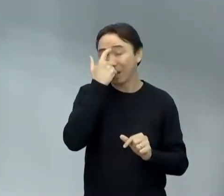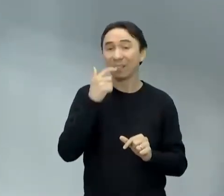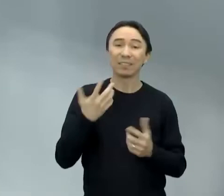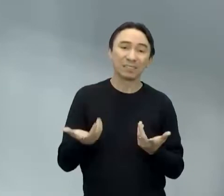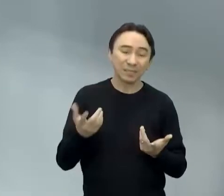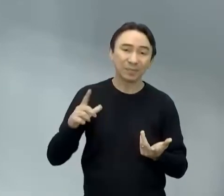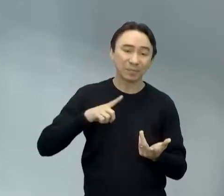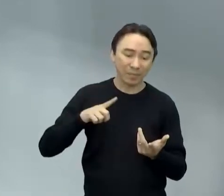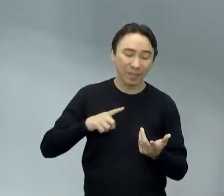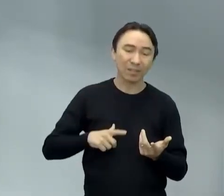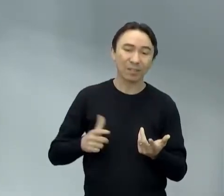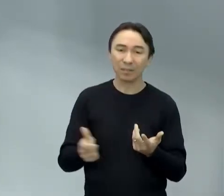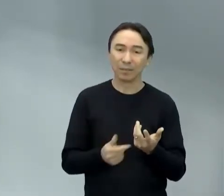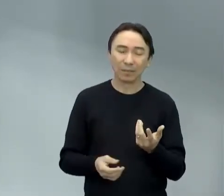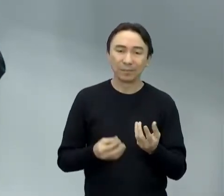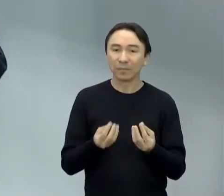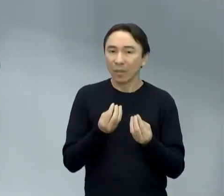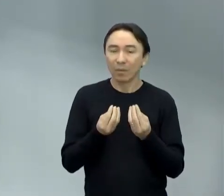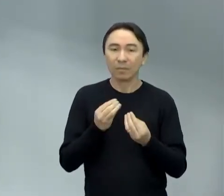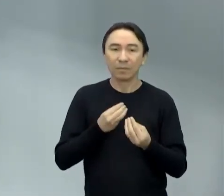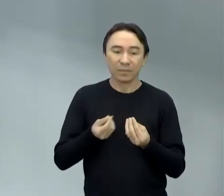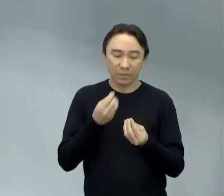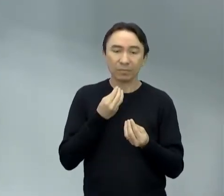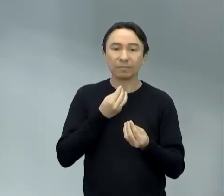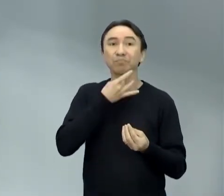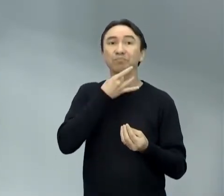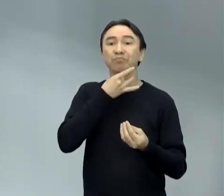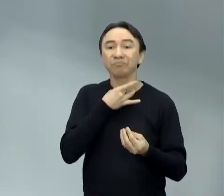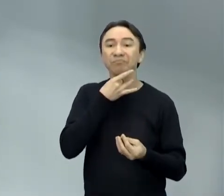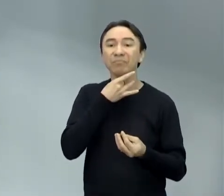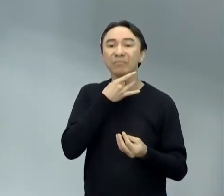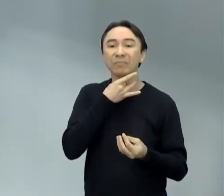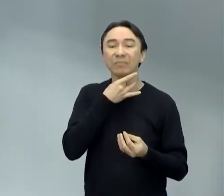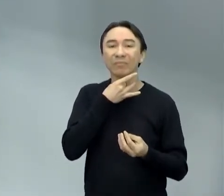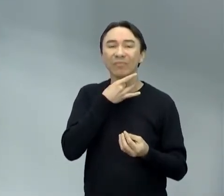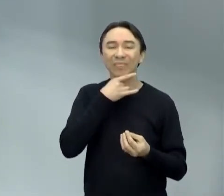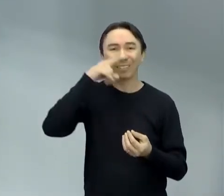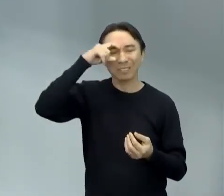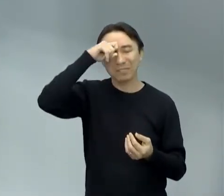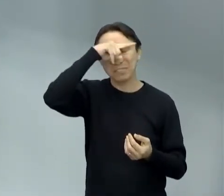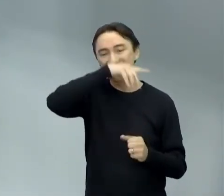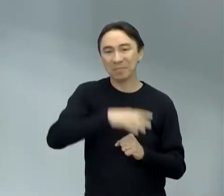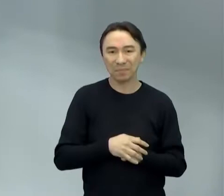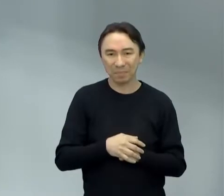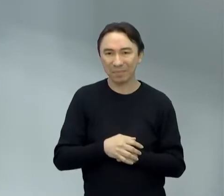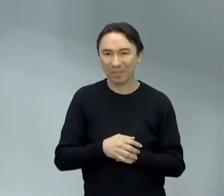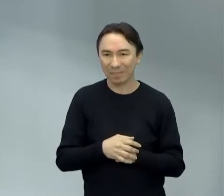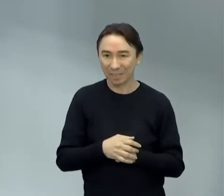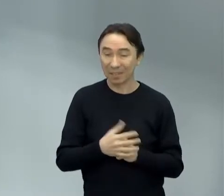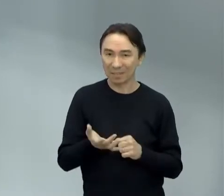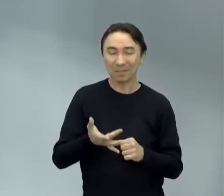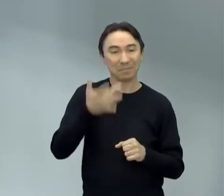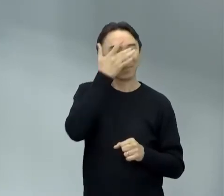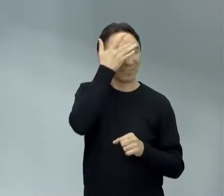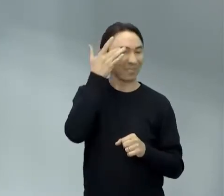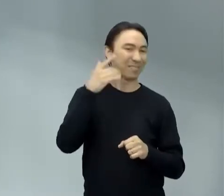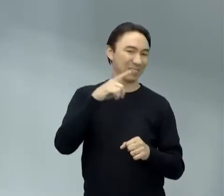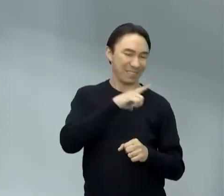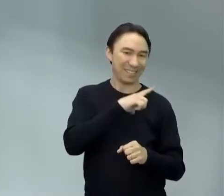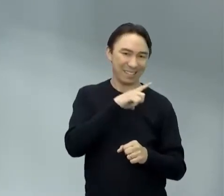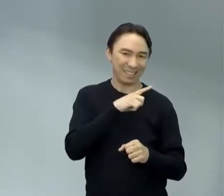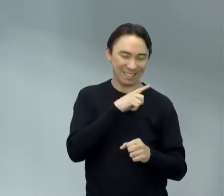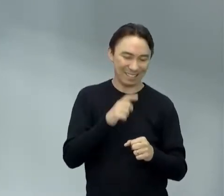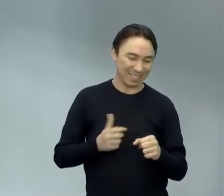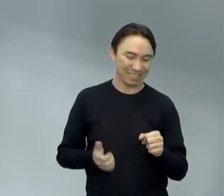de engolir. Então, quando a gente engole, indivíduos que têm, então, essa característica, né, que é esse tipo